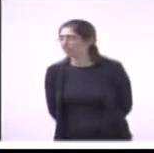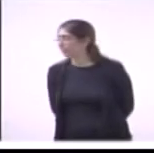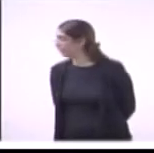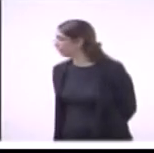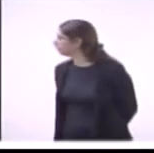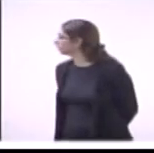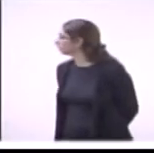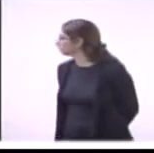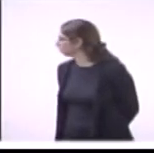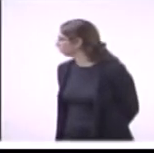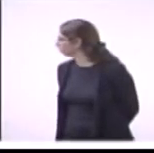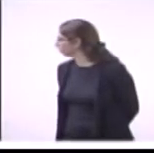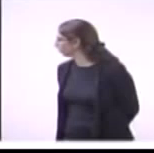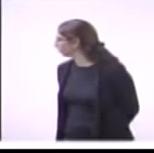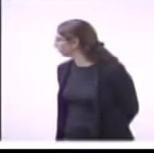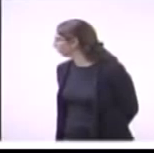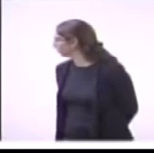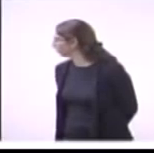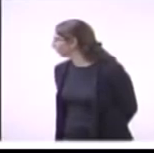Danilo. Fofo.